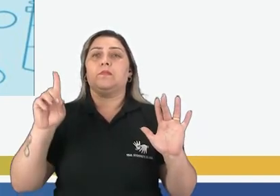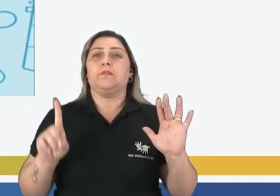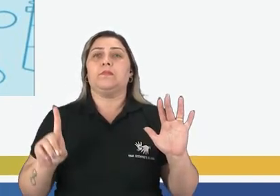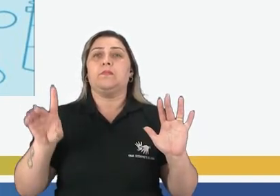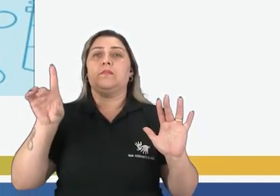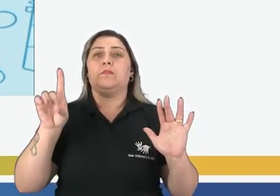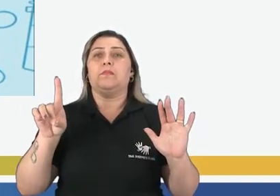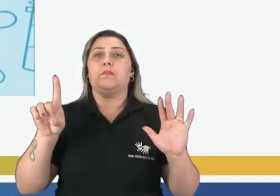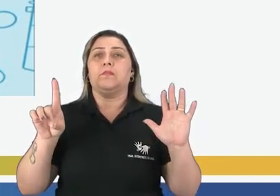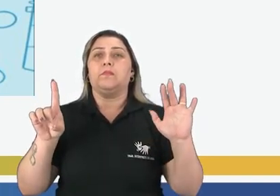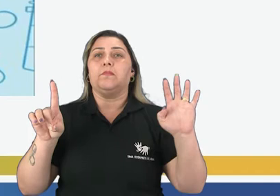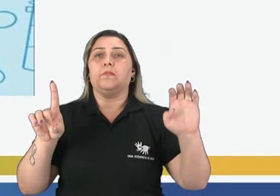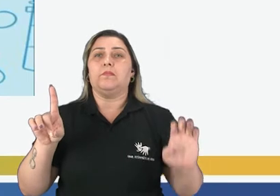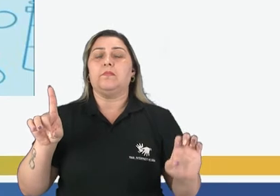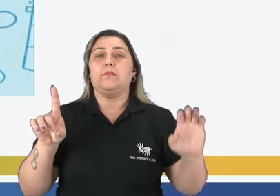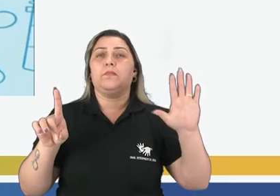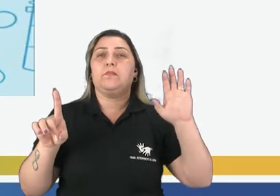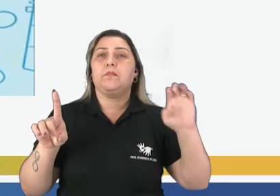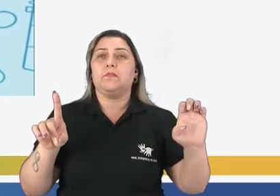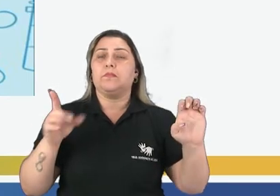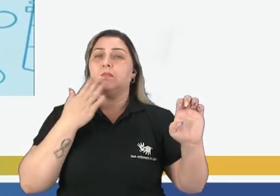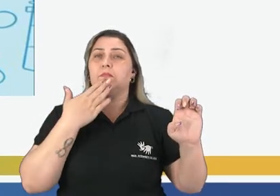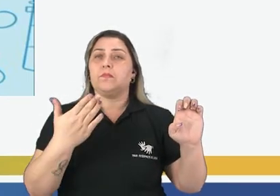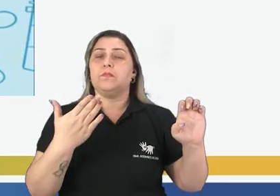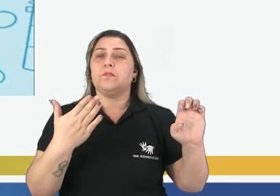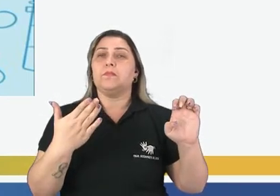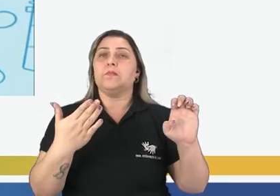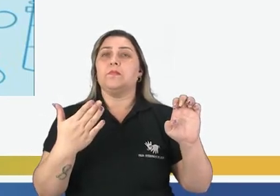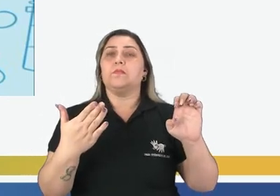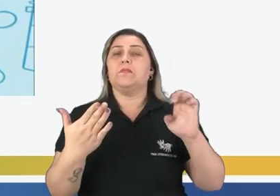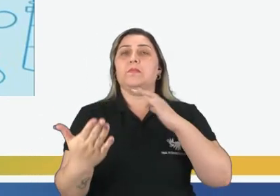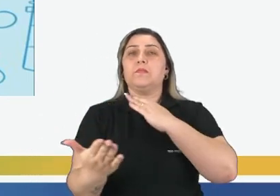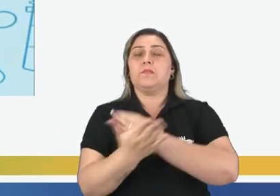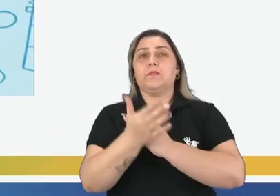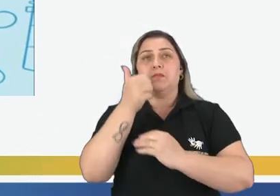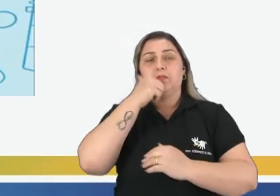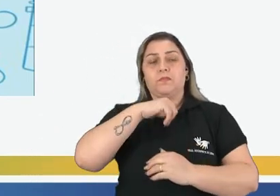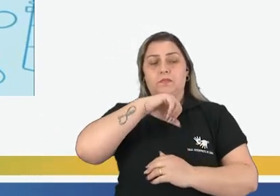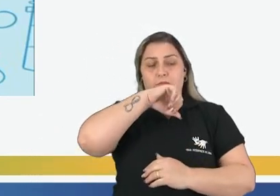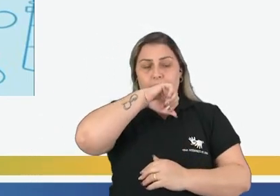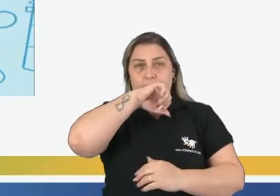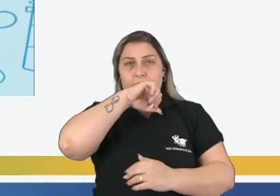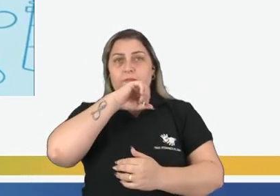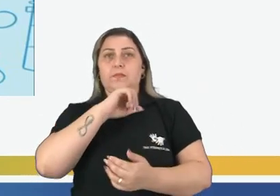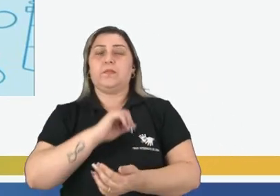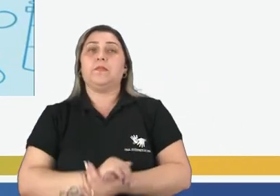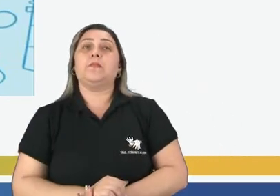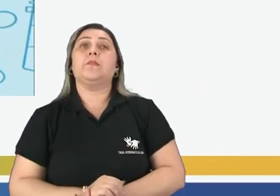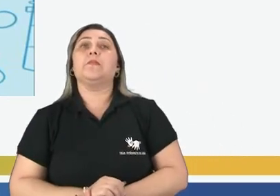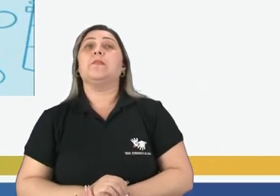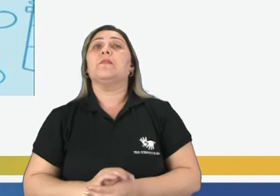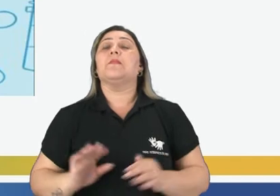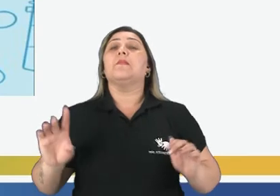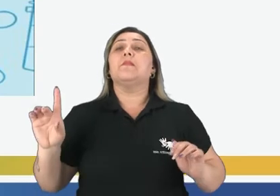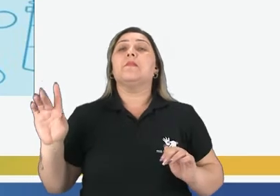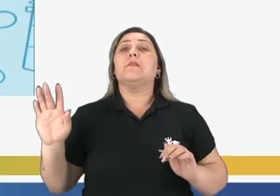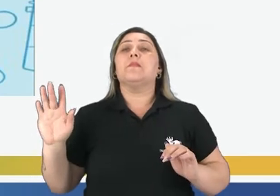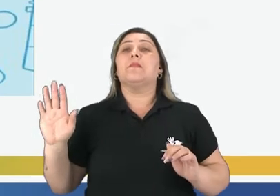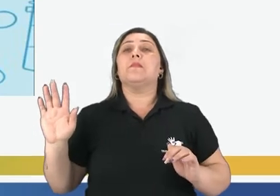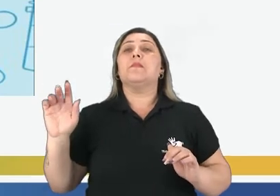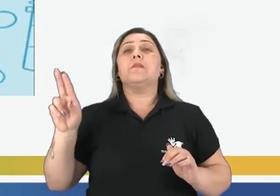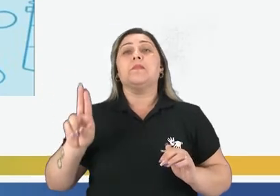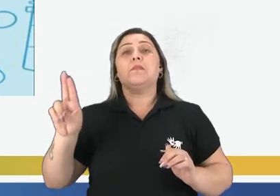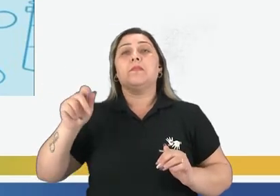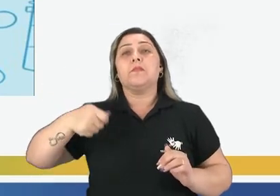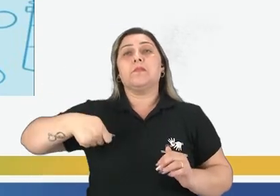mão esquerda a letra E. Você vai pedir ajuda da mamãe. Geralmente, a mão direita é aquela mão que usamos